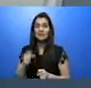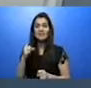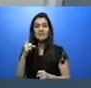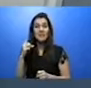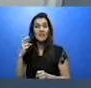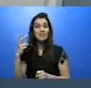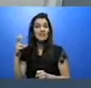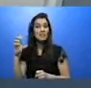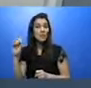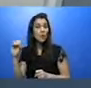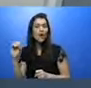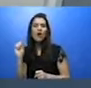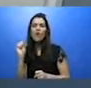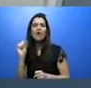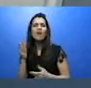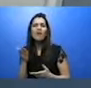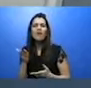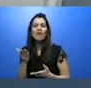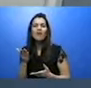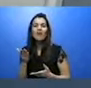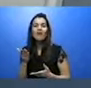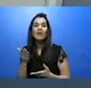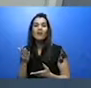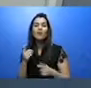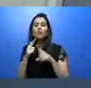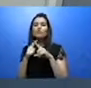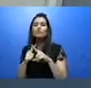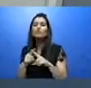150. 150 o quê? O que eu estou multiplicando?